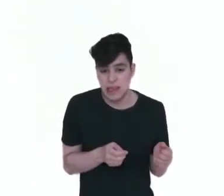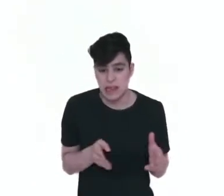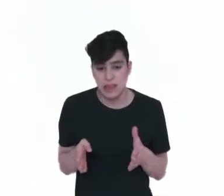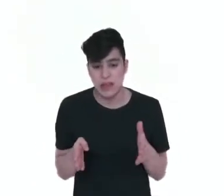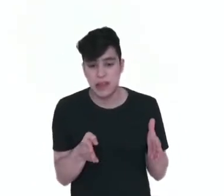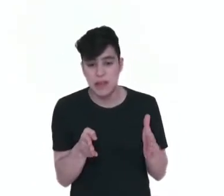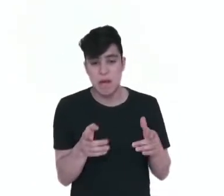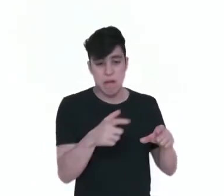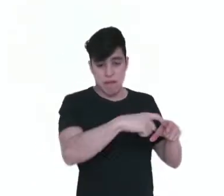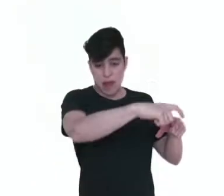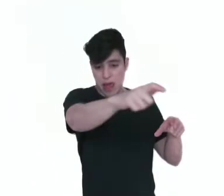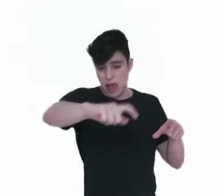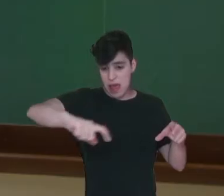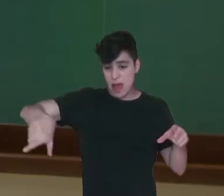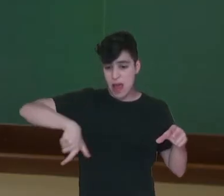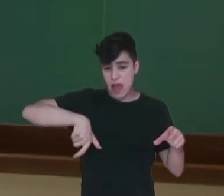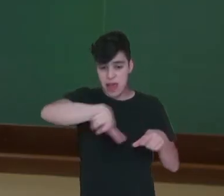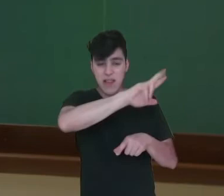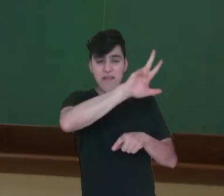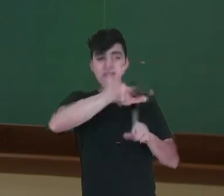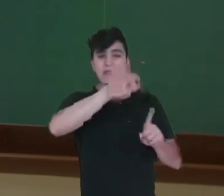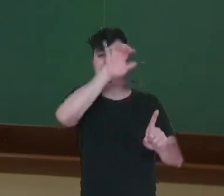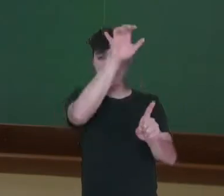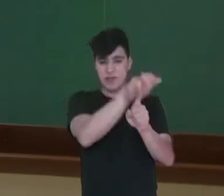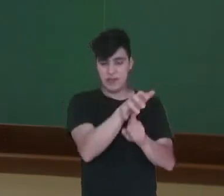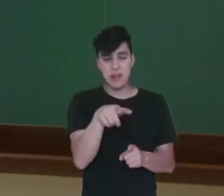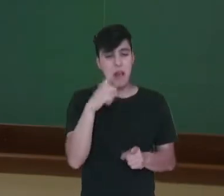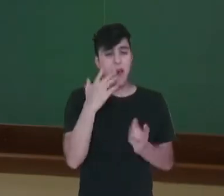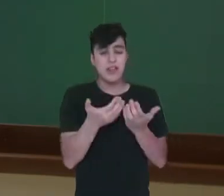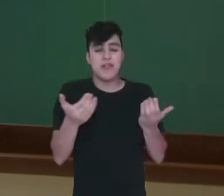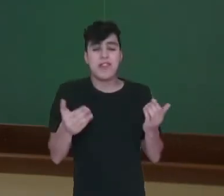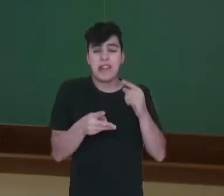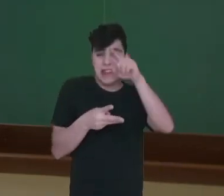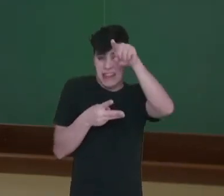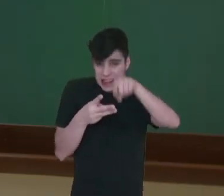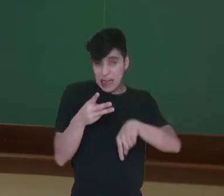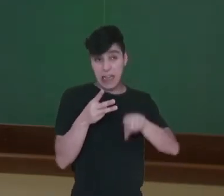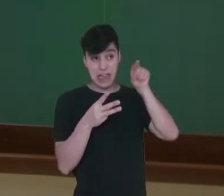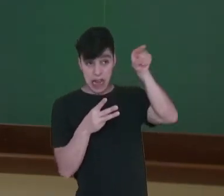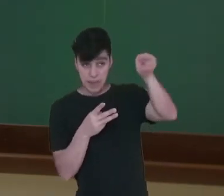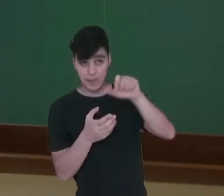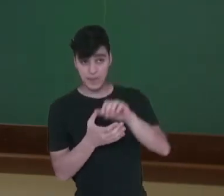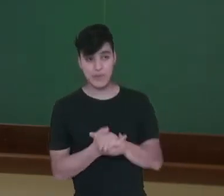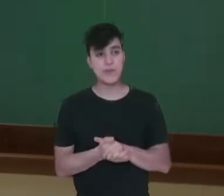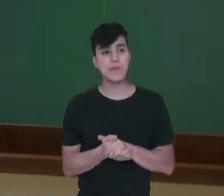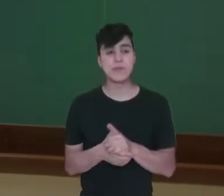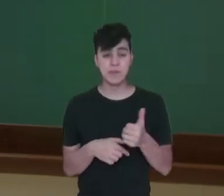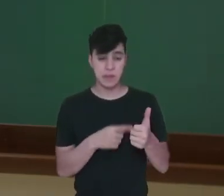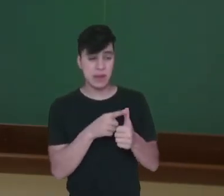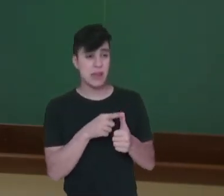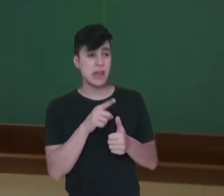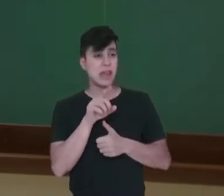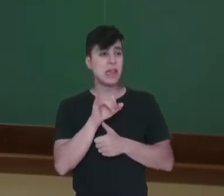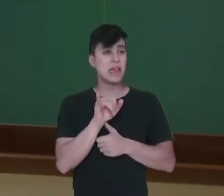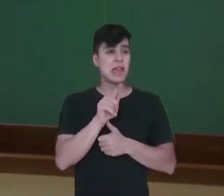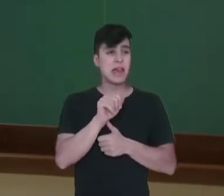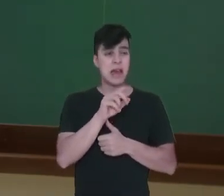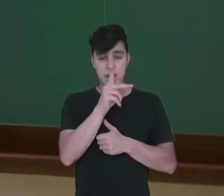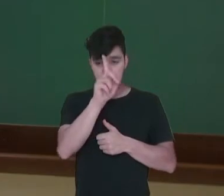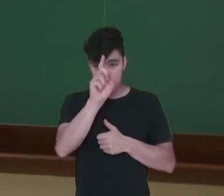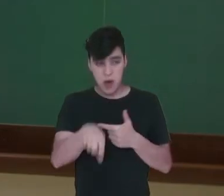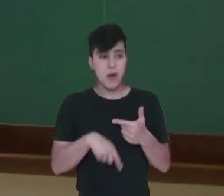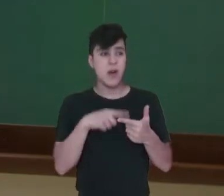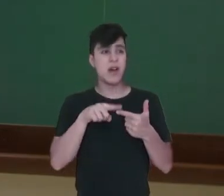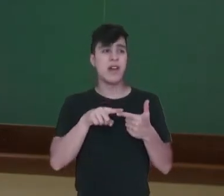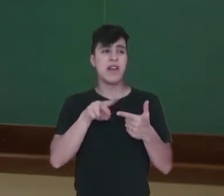uma divisão em 3 partes da floresta amazônica, certo? A mata de igapó, mata de várzea